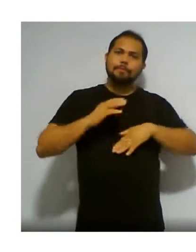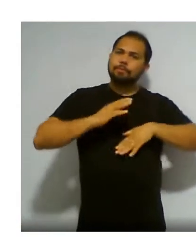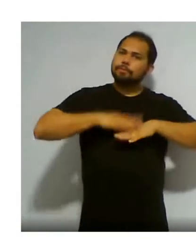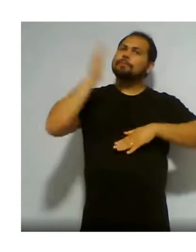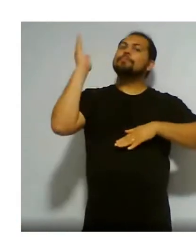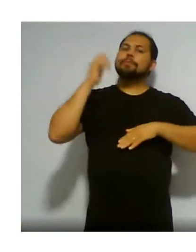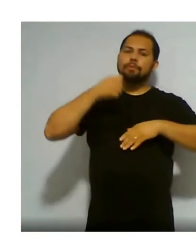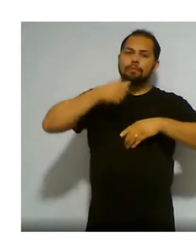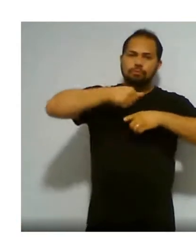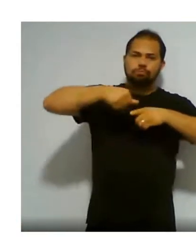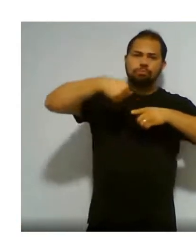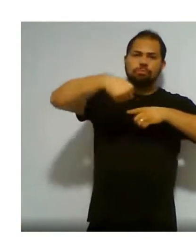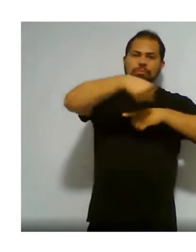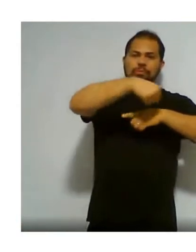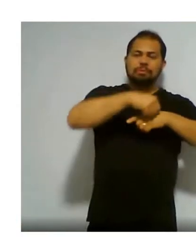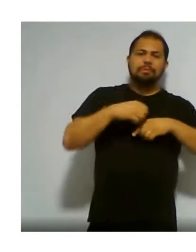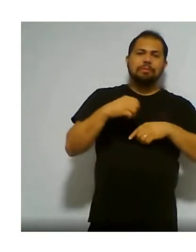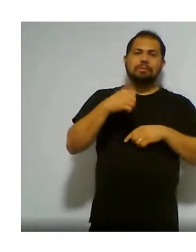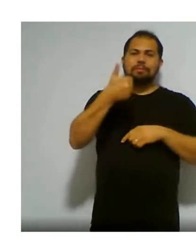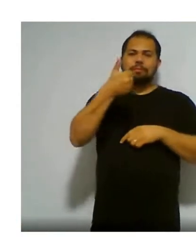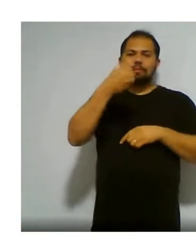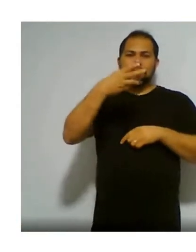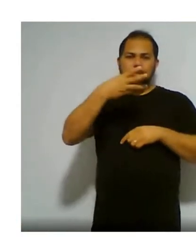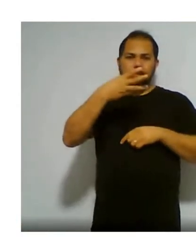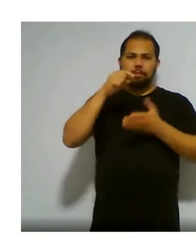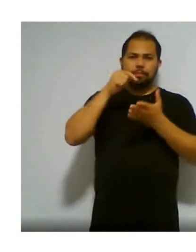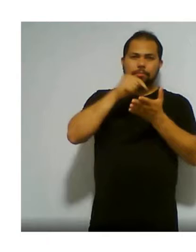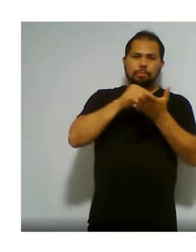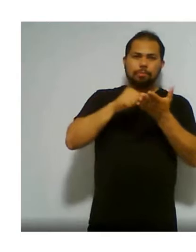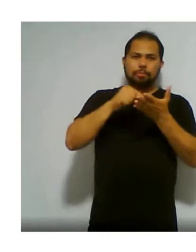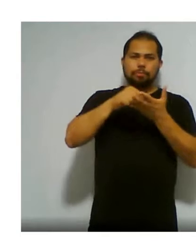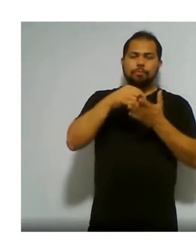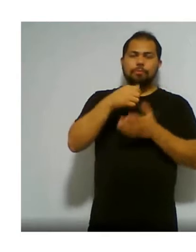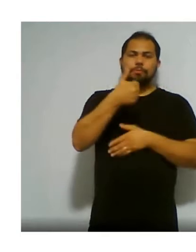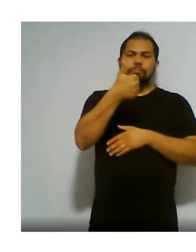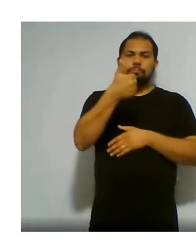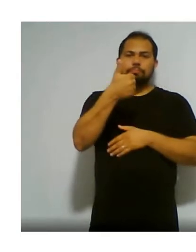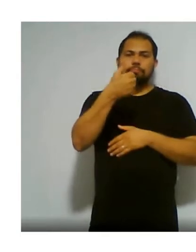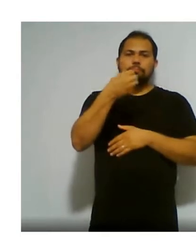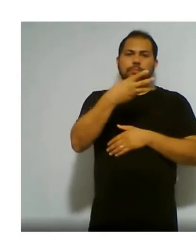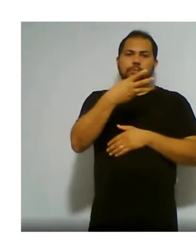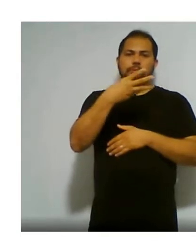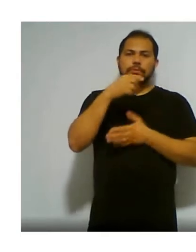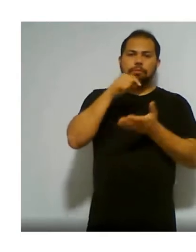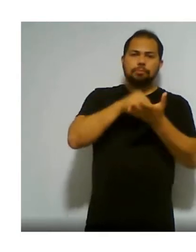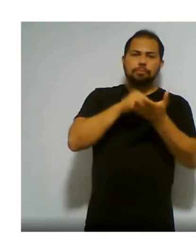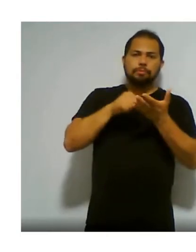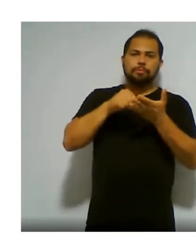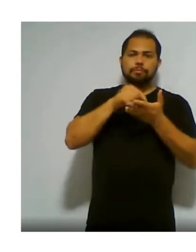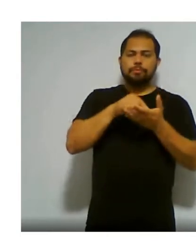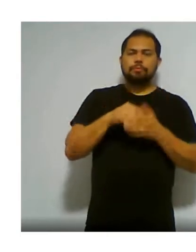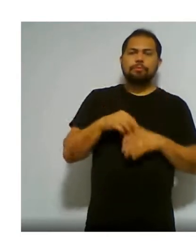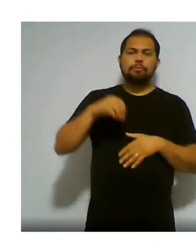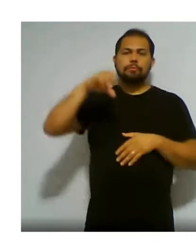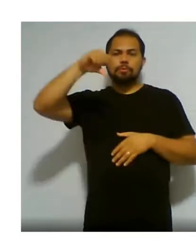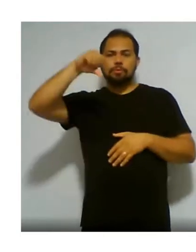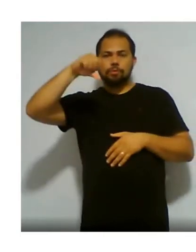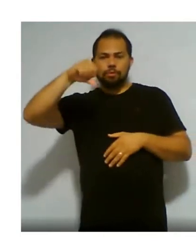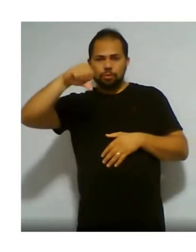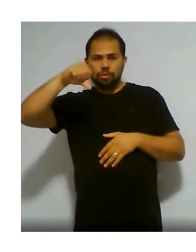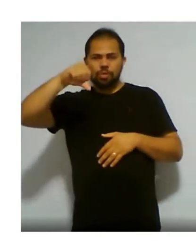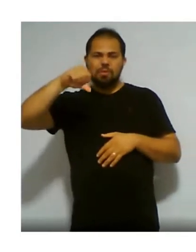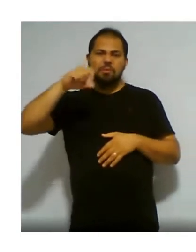13 pontos aproximadamente, né, de pasta térmica. 9 pontos com aproximadamente 2 milímetros e 4 pontos de 3 a